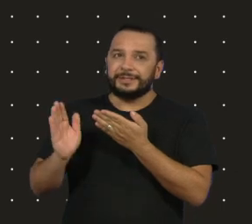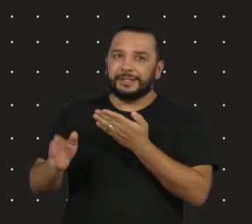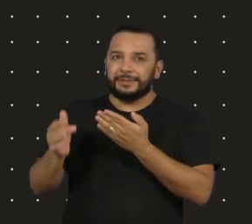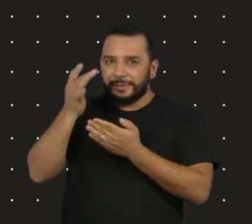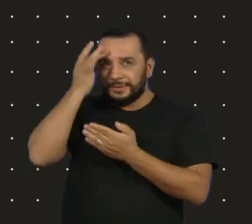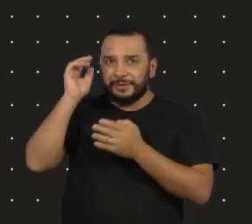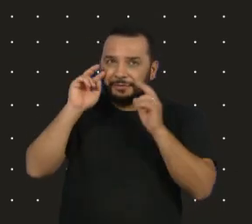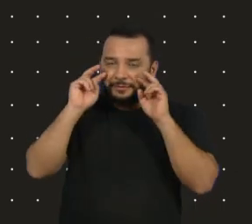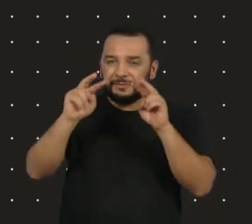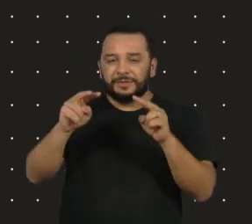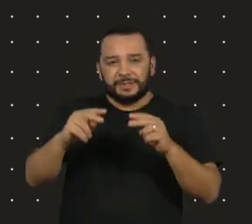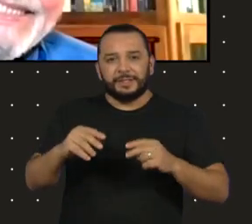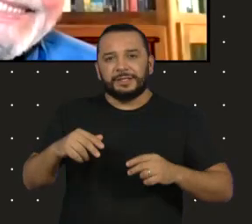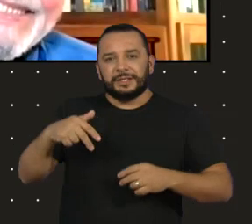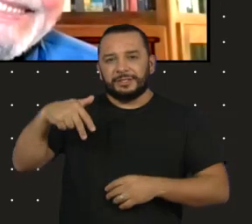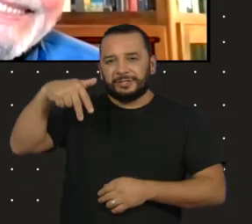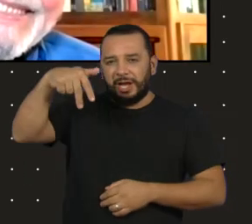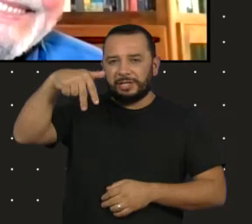teatro, via aquele corpo pendurado,